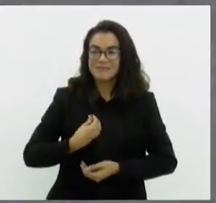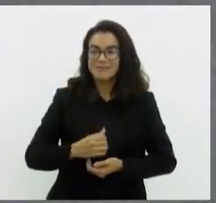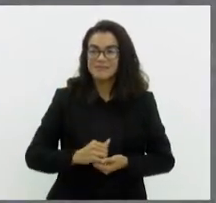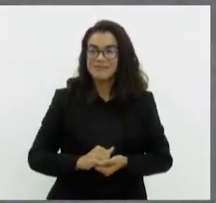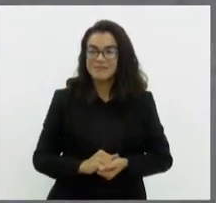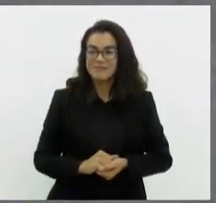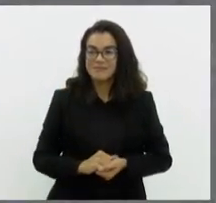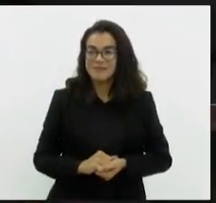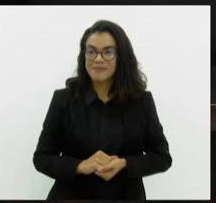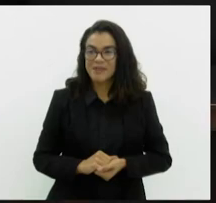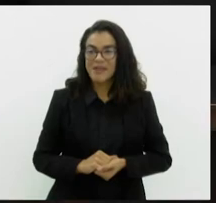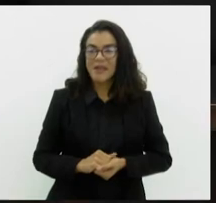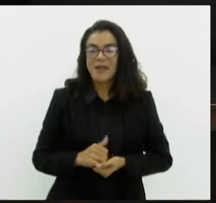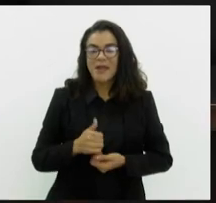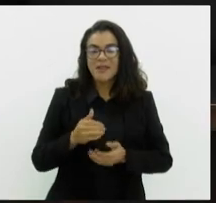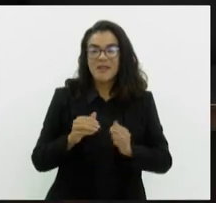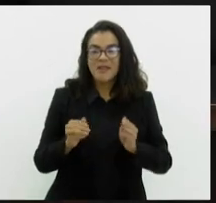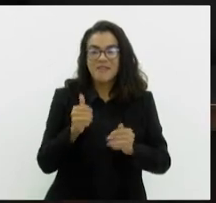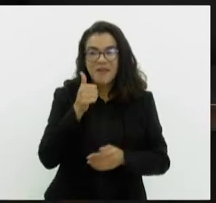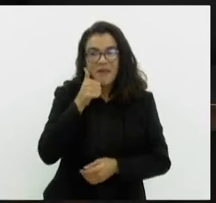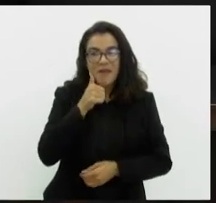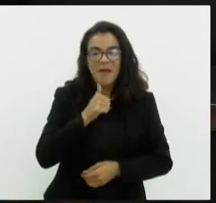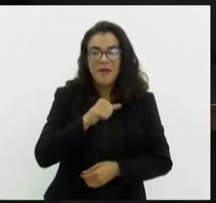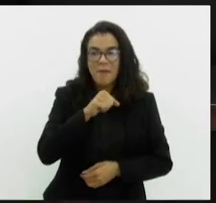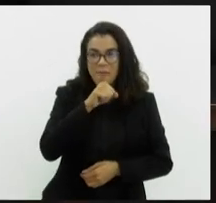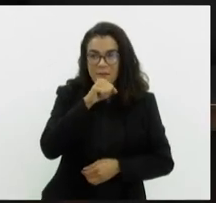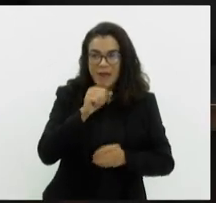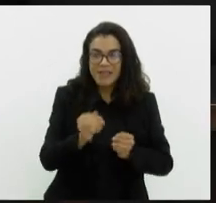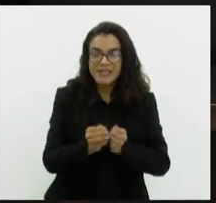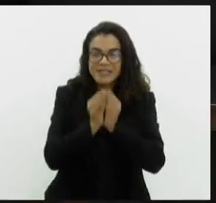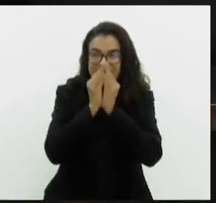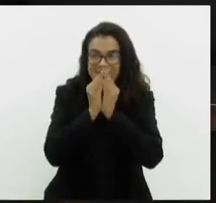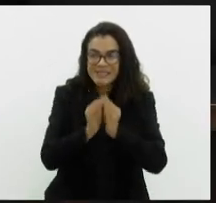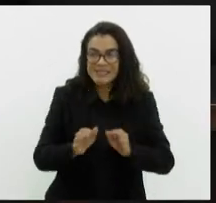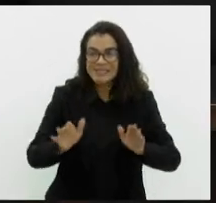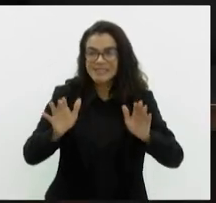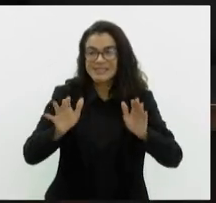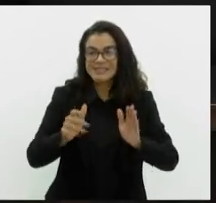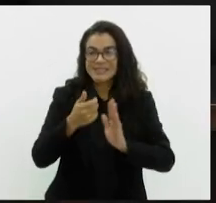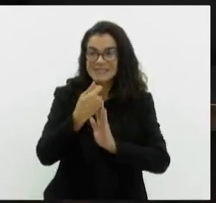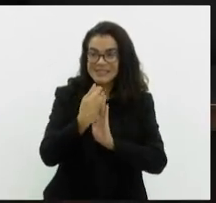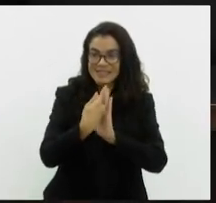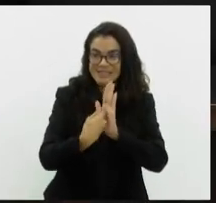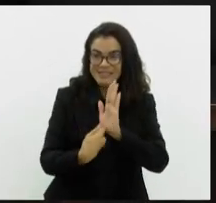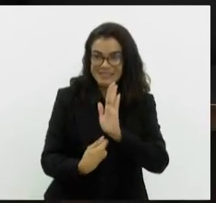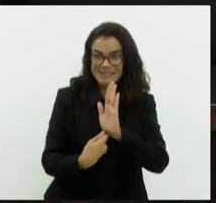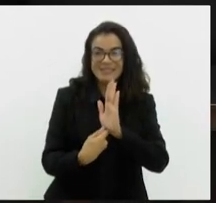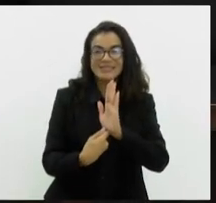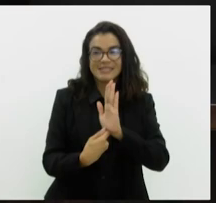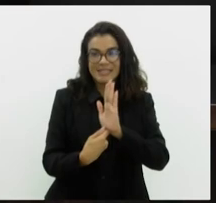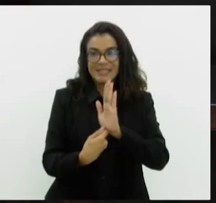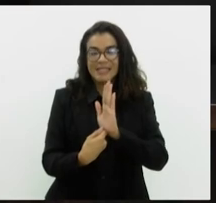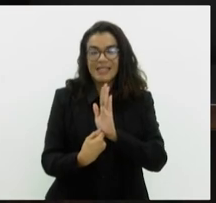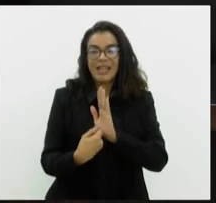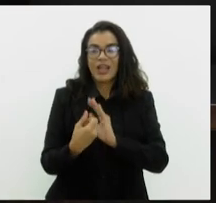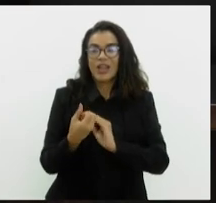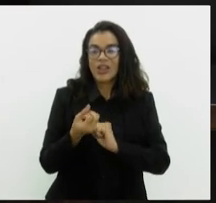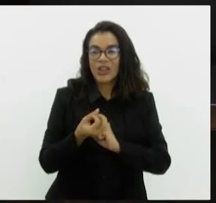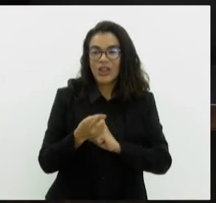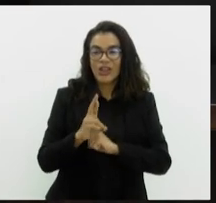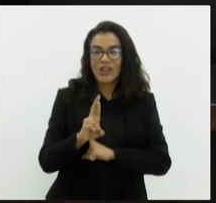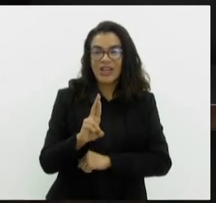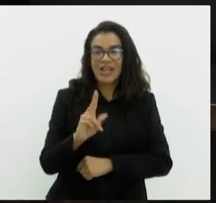Fez Mãe de Santo e está aí construindo também, a partir das escritas da nossa doutora Helena